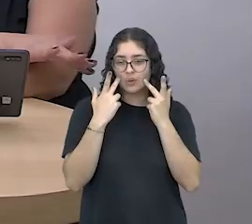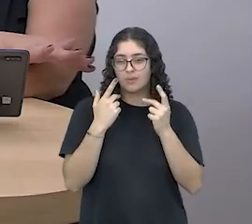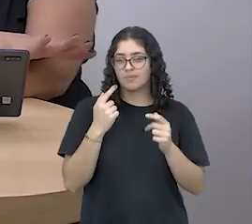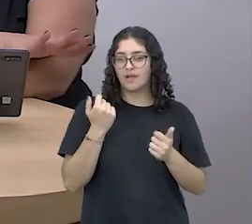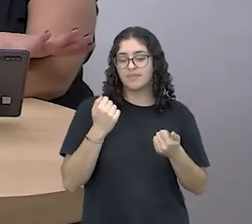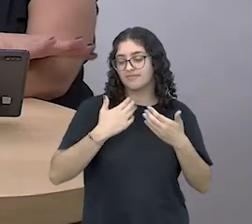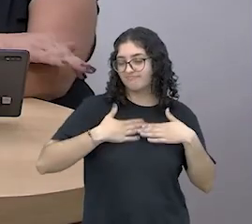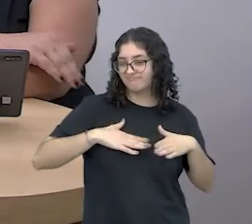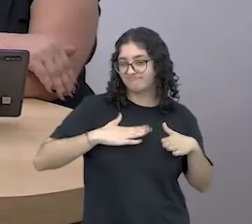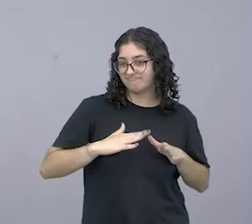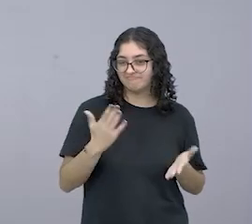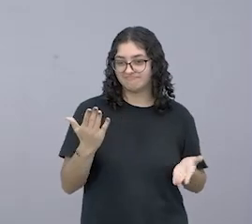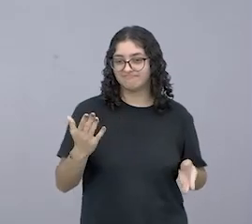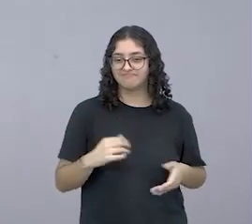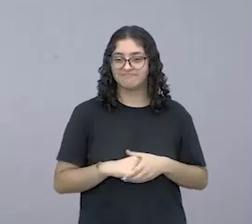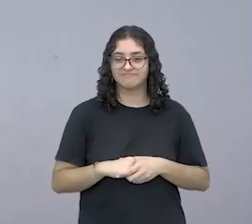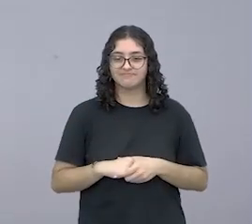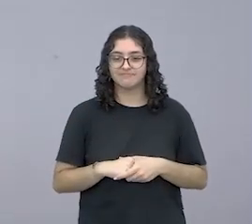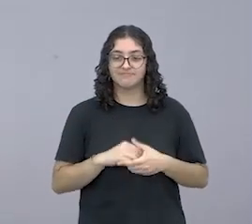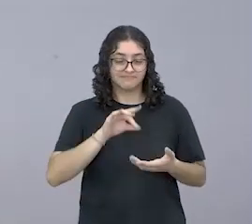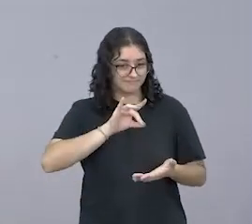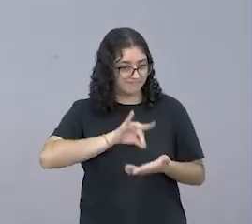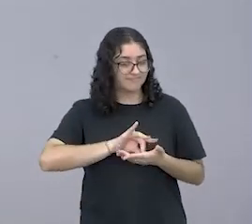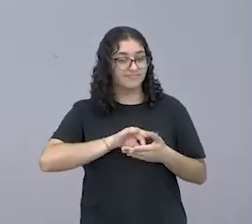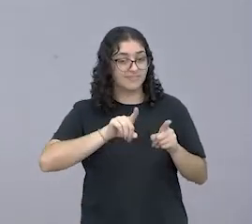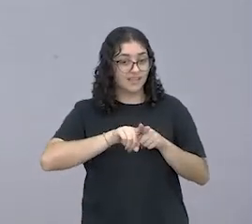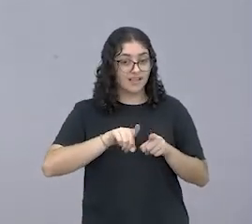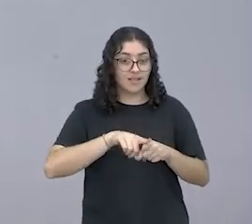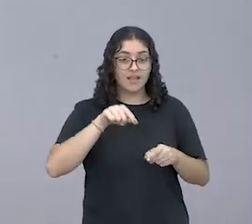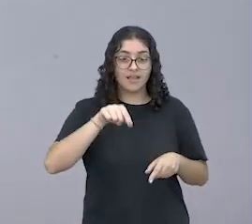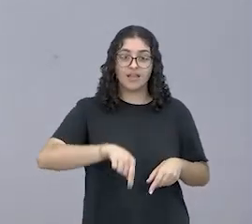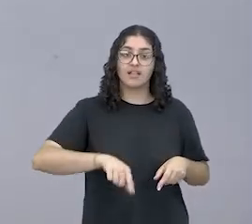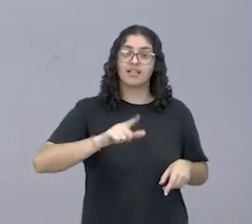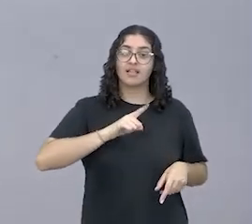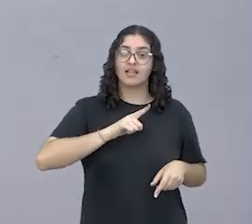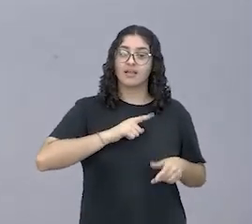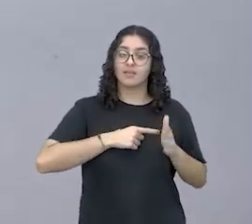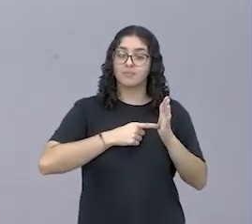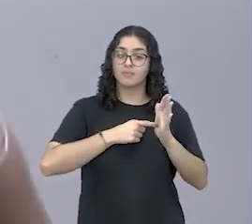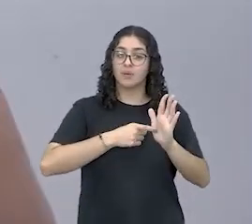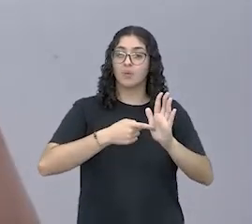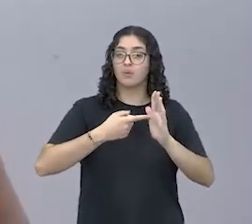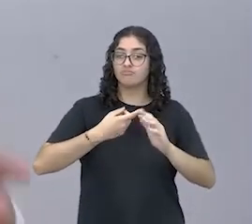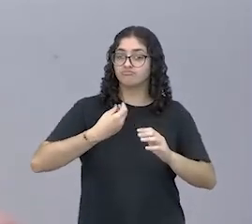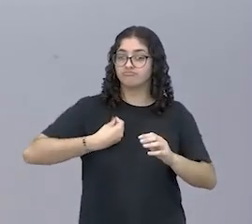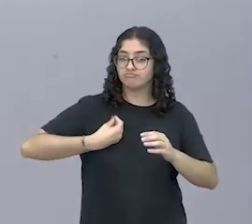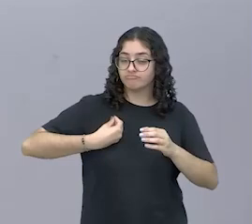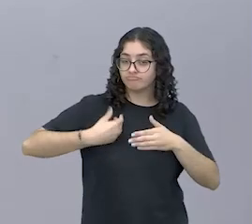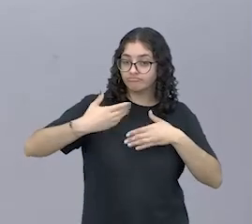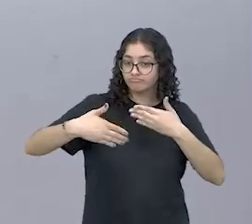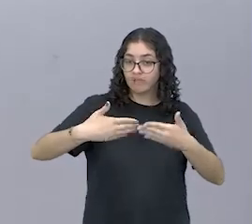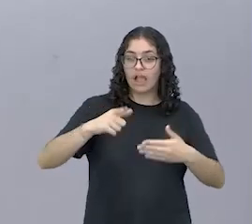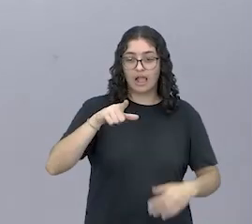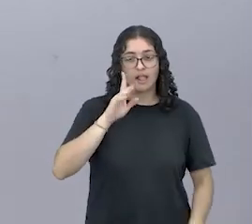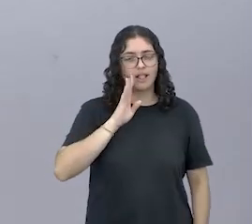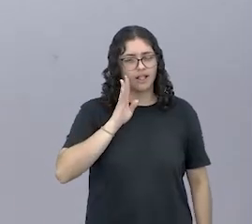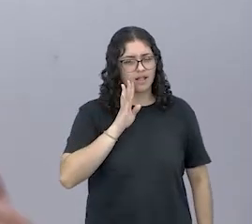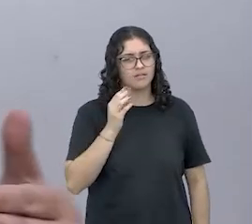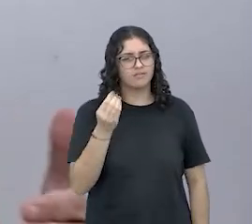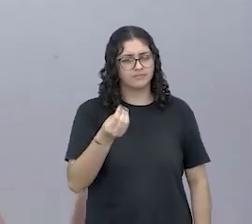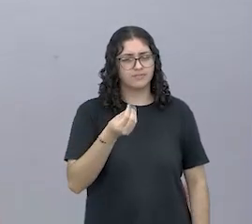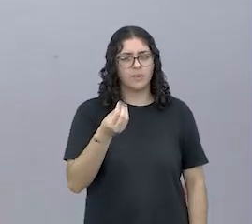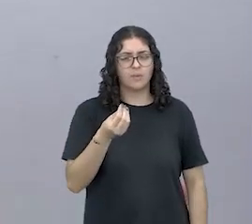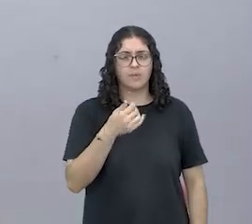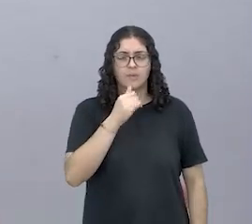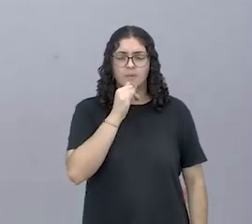processo tranquilo. Exatamente. E aqui a gente vai também estabelecer rotinas. A rotina é bem legal de se trabalhar, né?